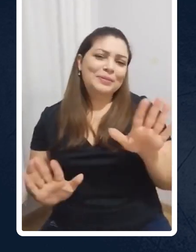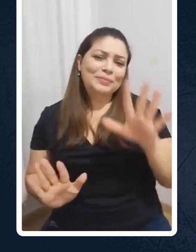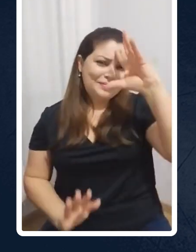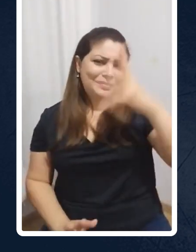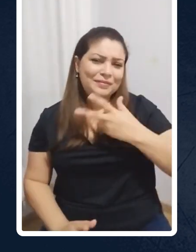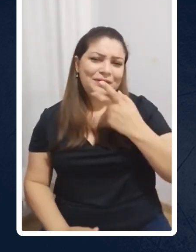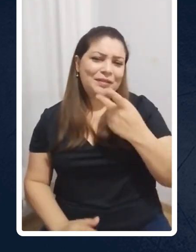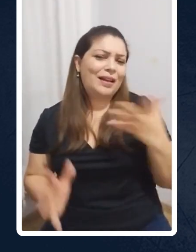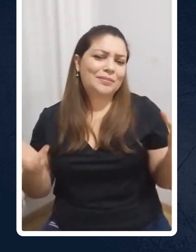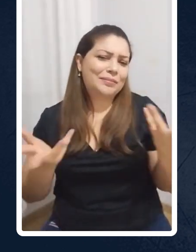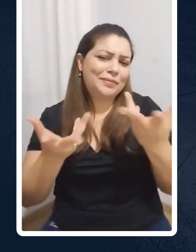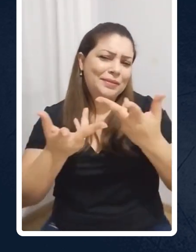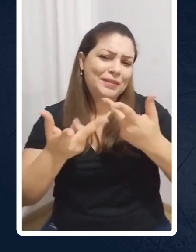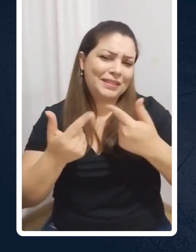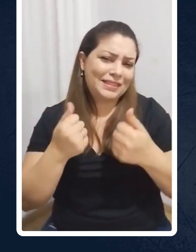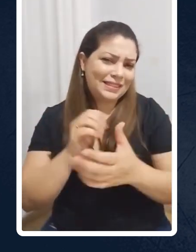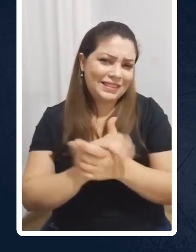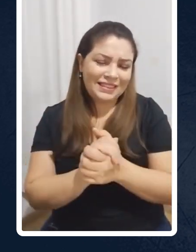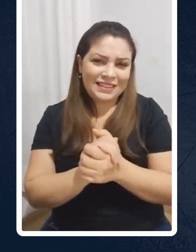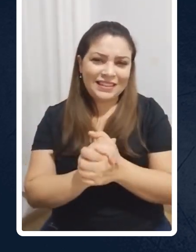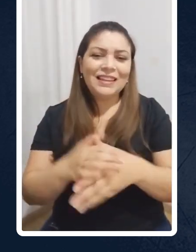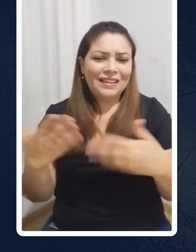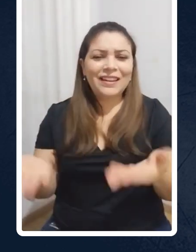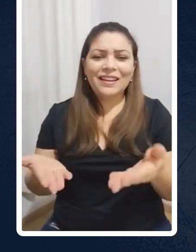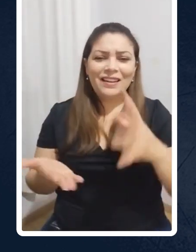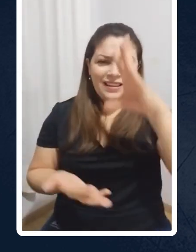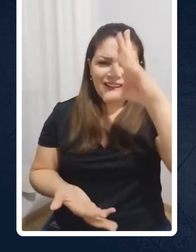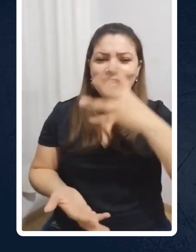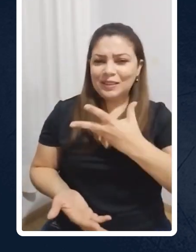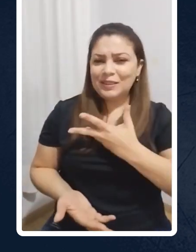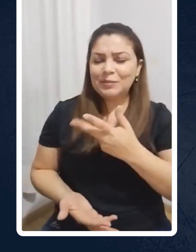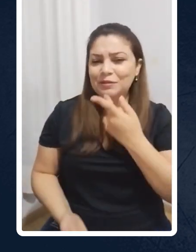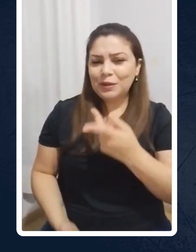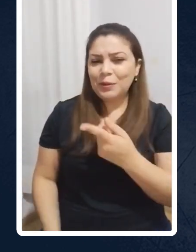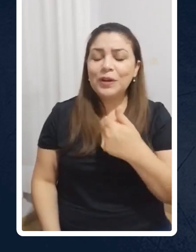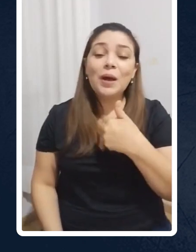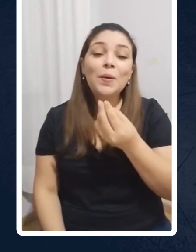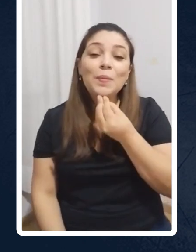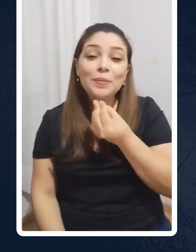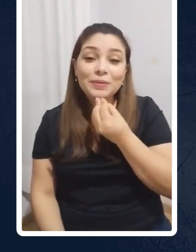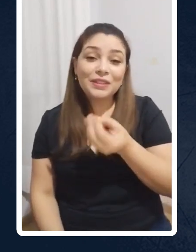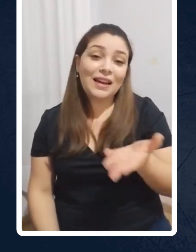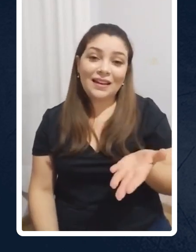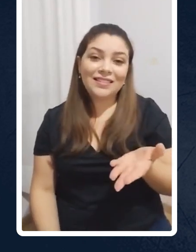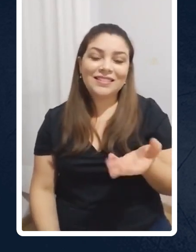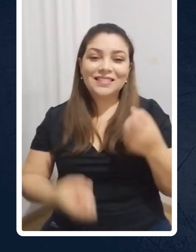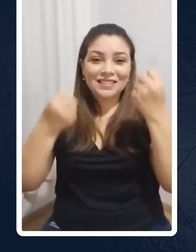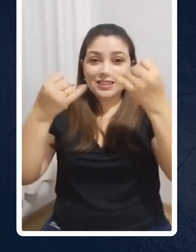eu tinha oportunidade de citar mais um encontro. Esse foi meu encontro com a Libras. Tá? O segundo encontro com a